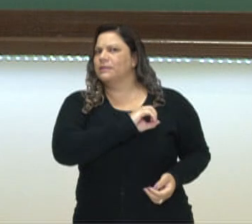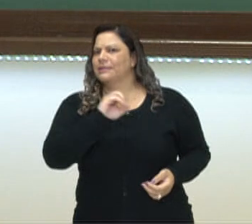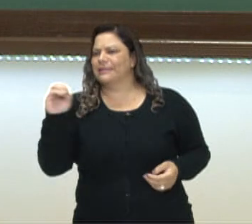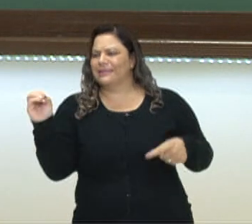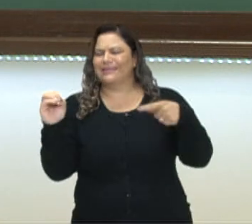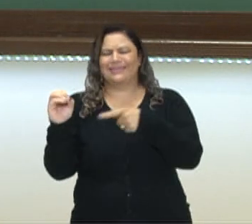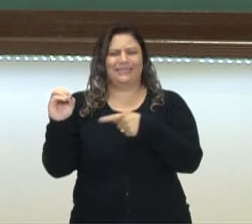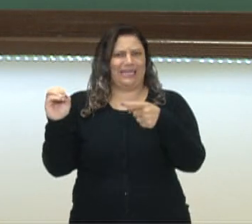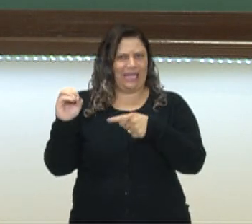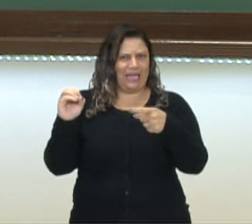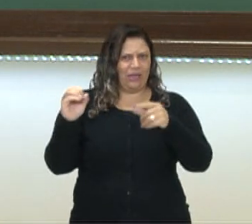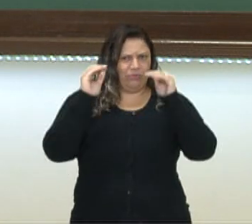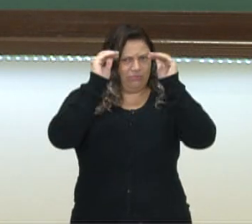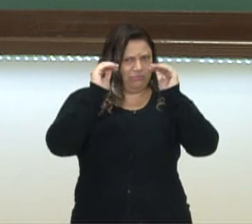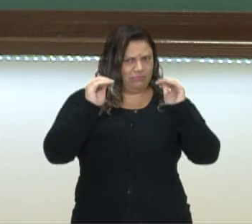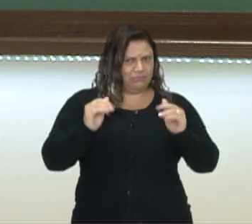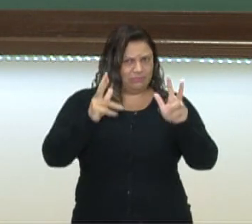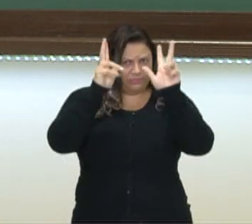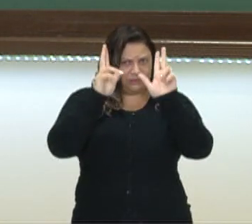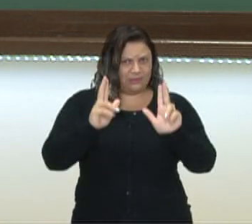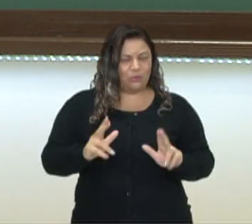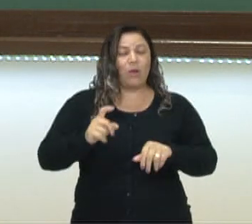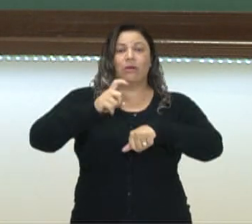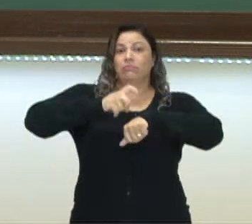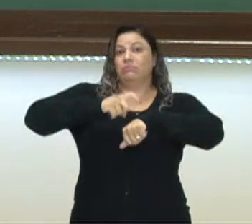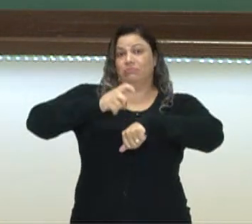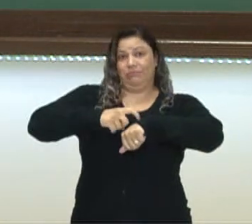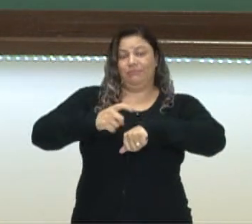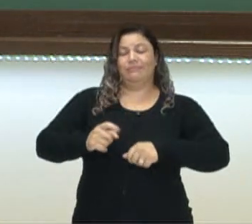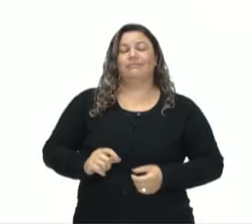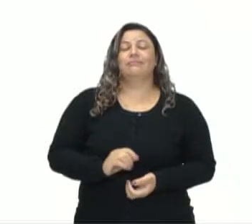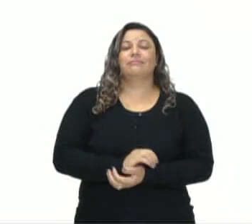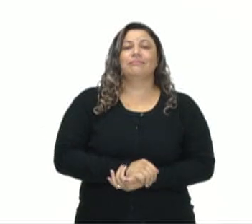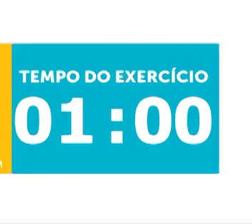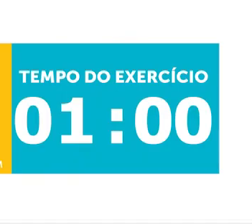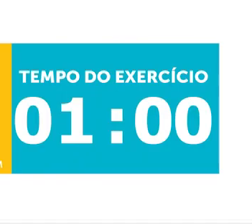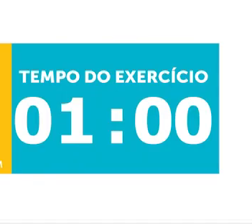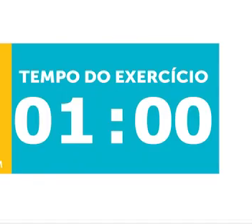esse padrão se mantém? Um tempo para vocês e a gente já volta.